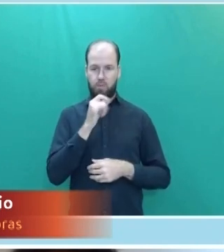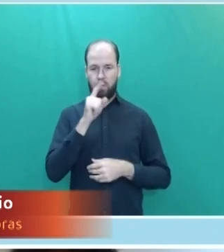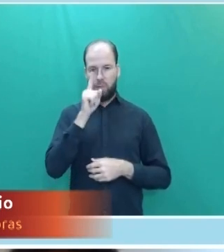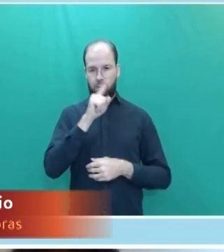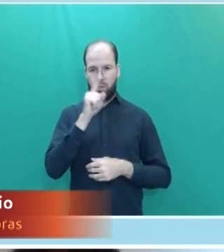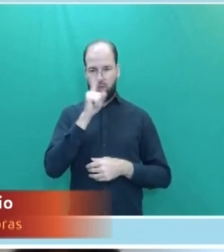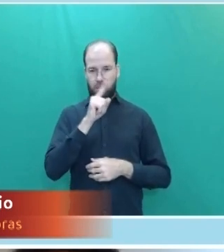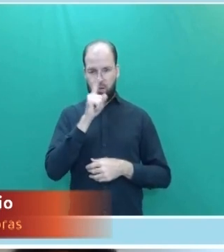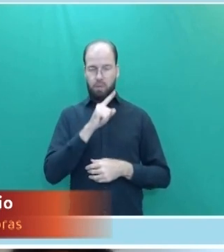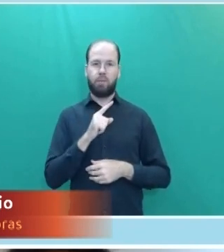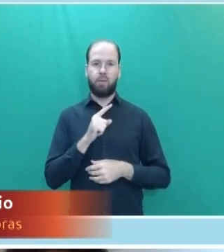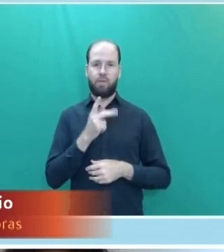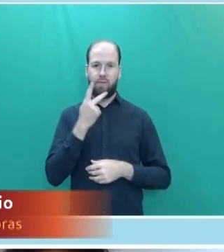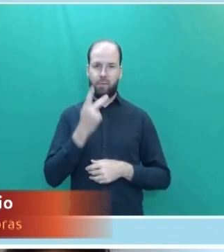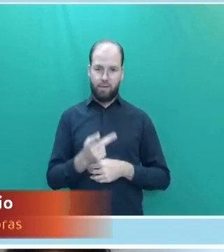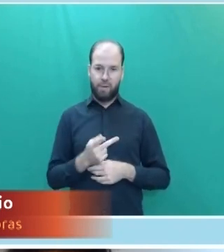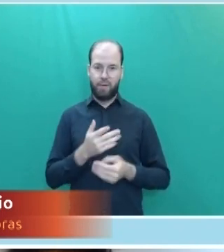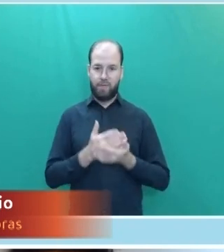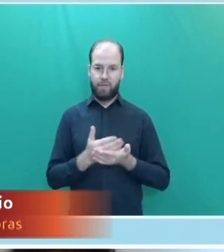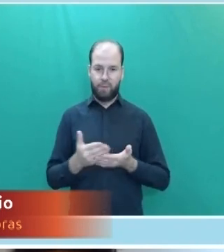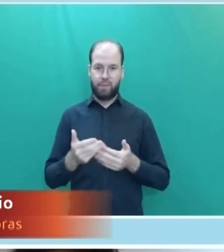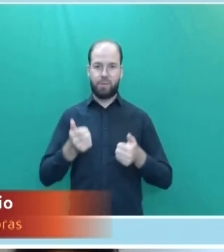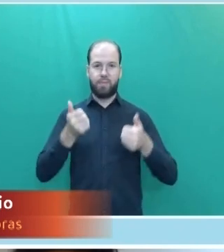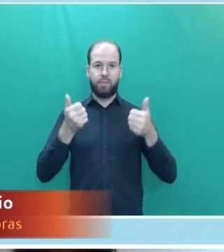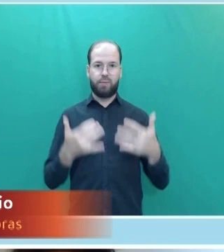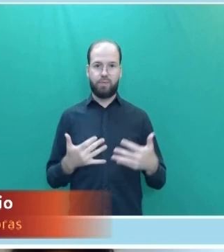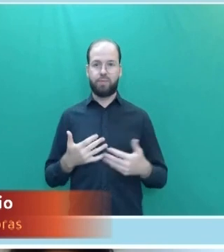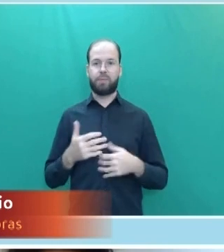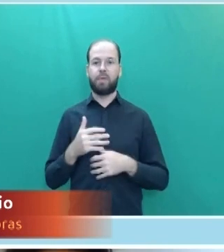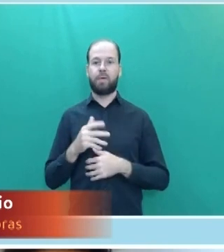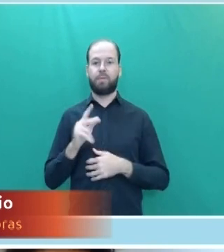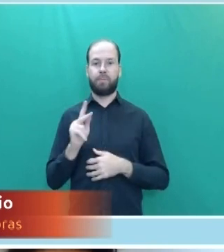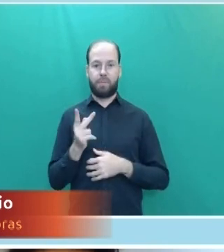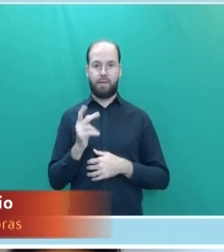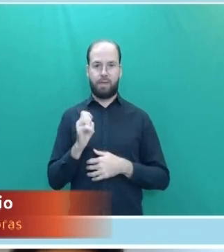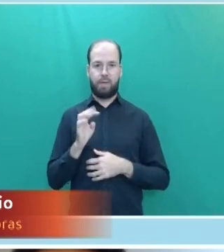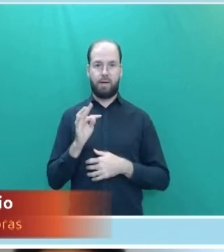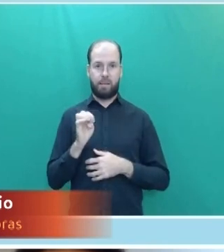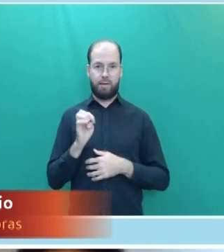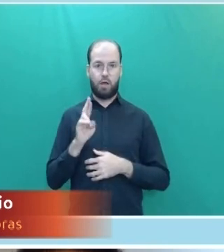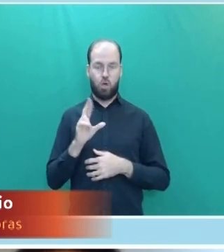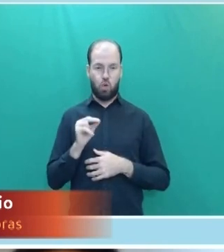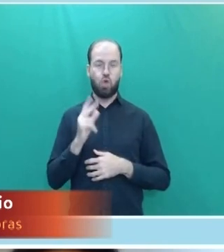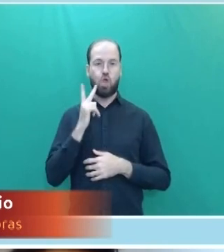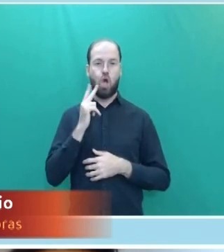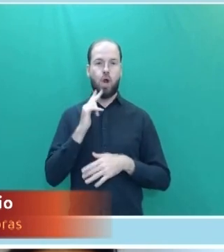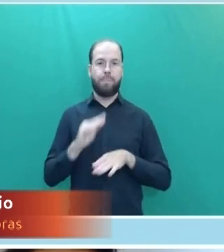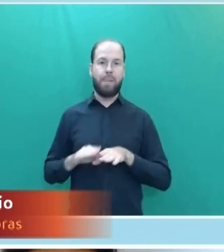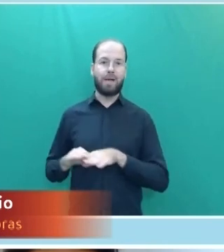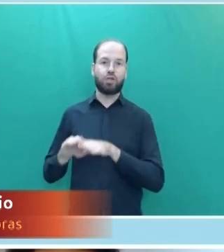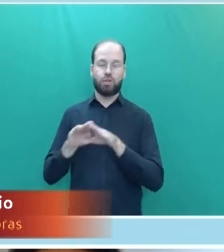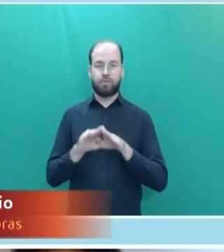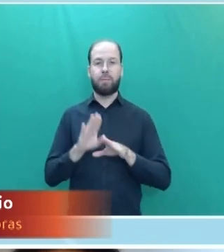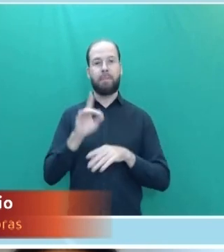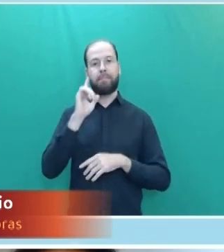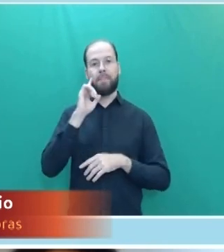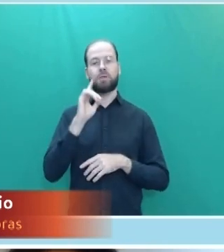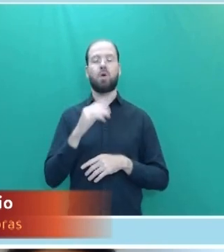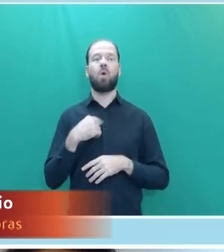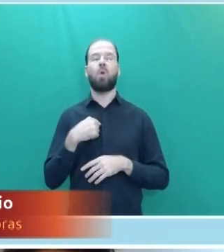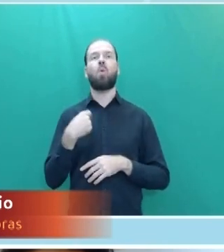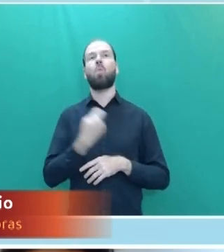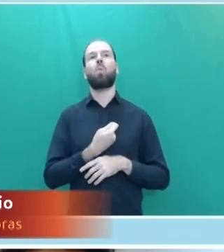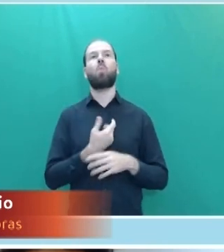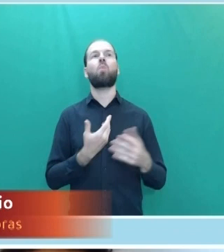ao colocar no começo da nossa fala a heteronormatividade pensando só nessa questão da orientação sexual e não pensando